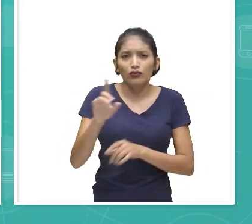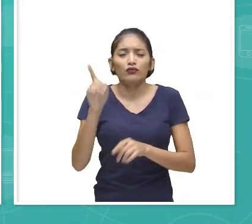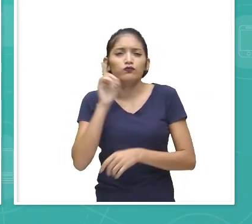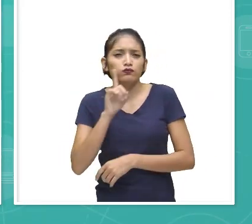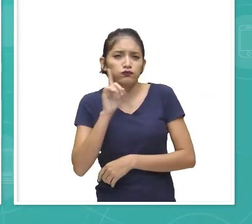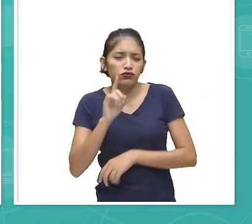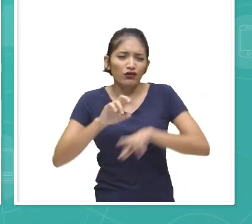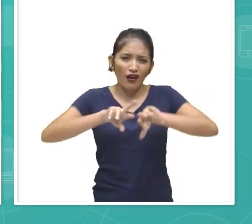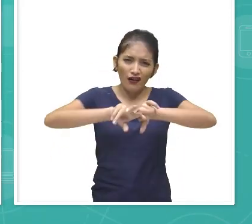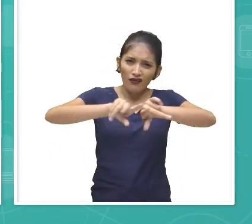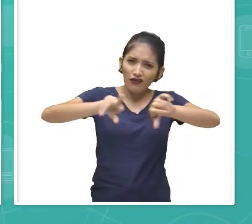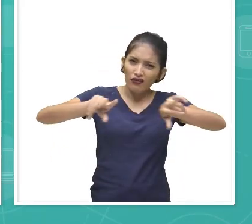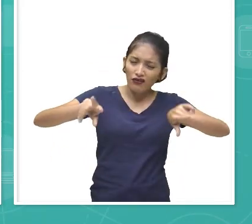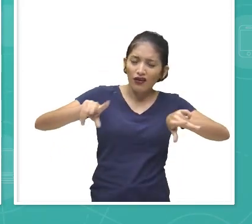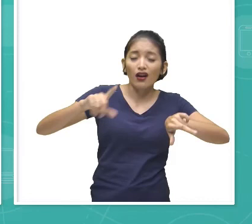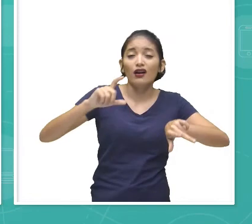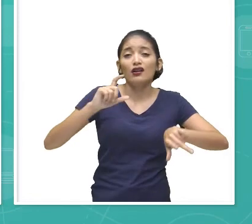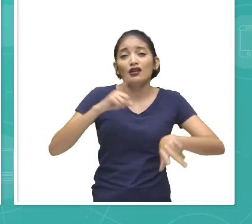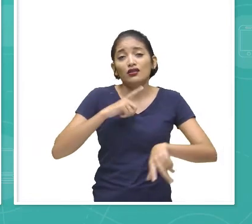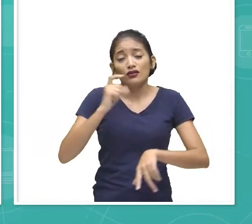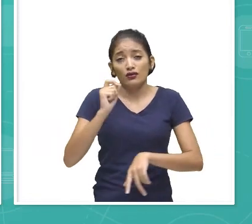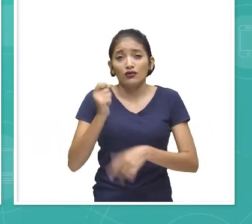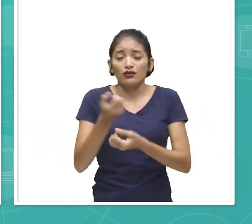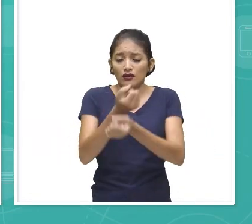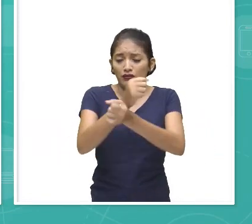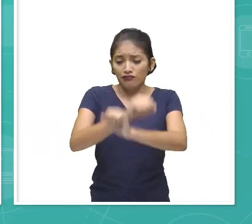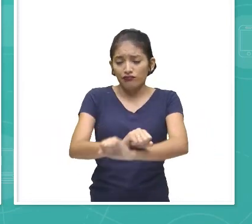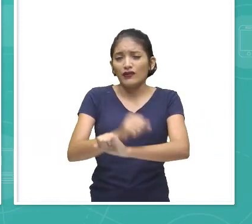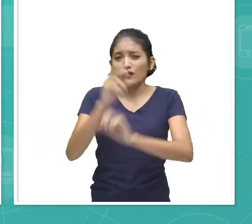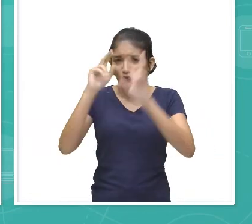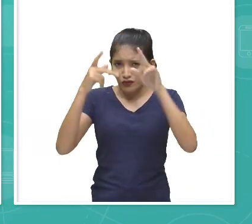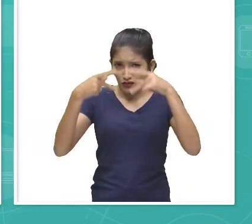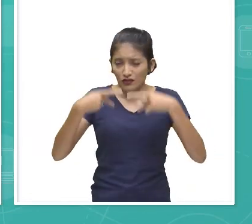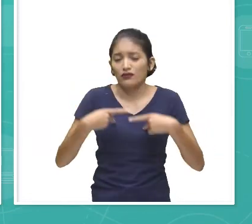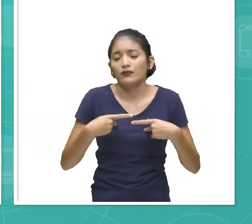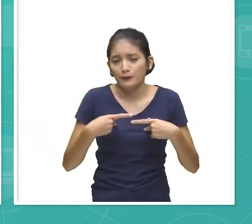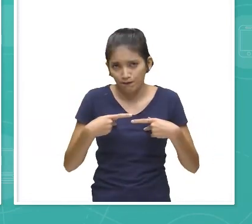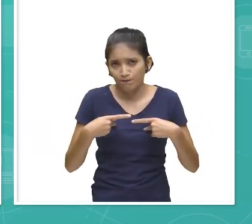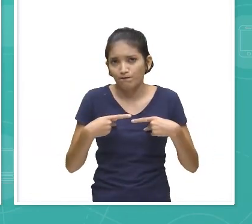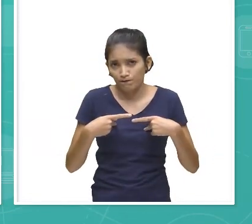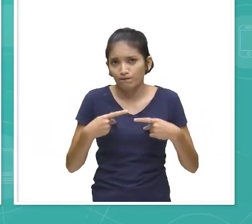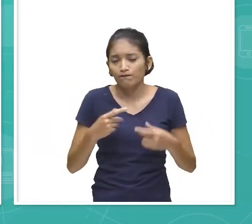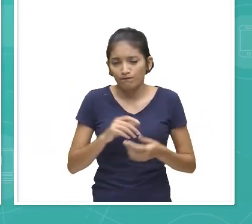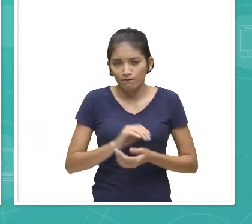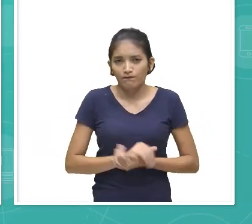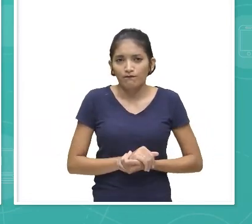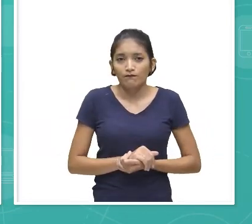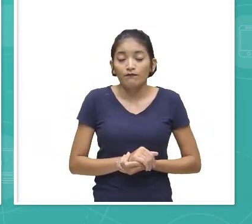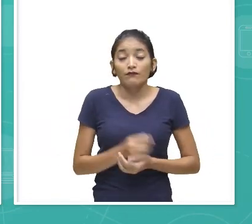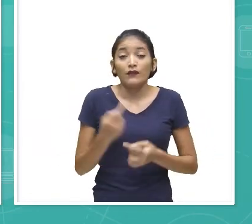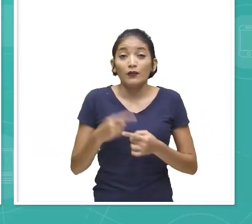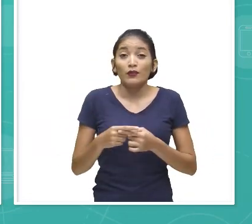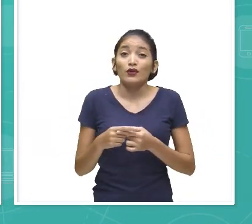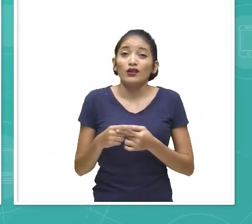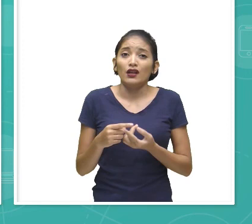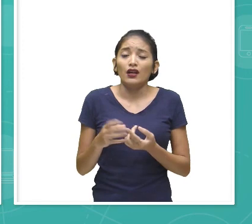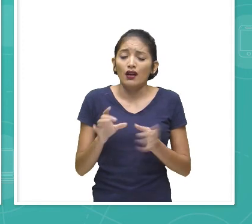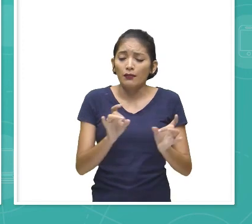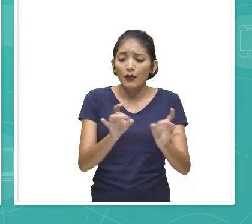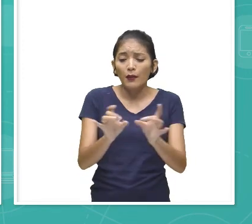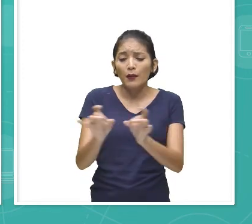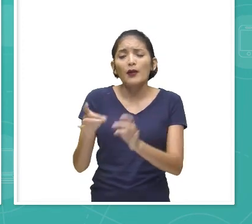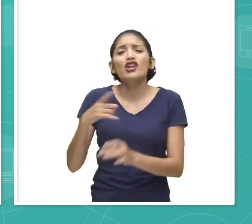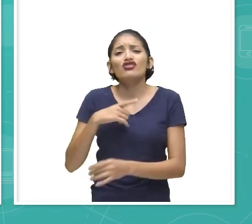Unidos também, a gente teve a presença desses seres humanos escravizados, né? Porque esse comércio movimentava